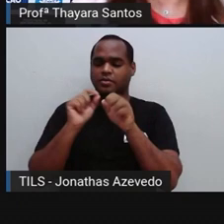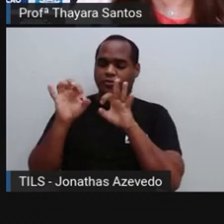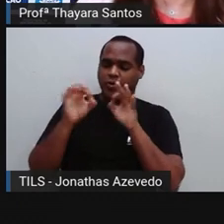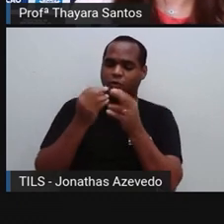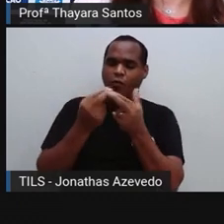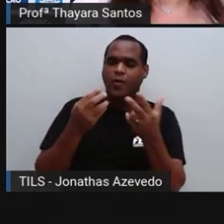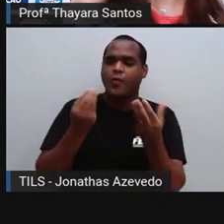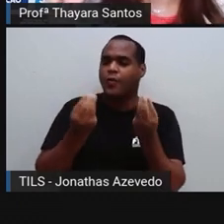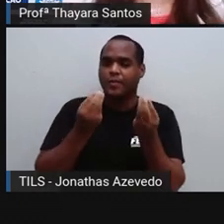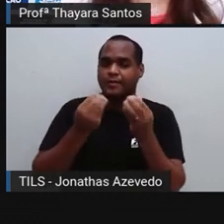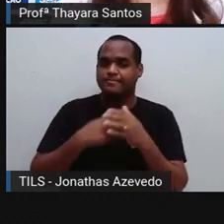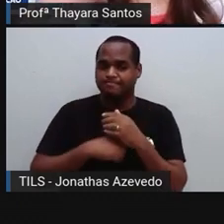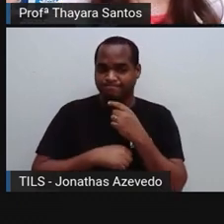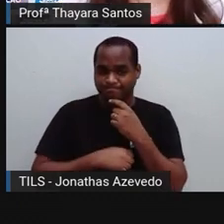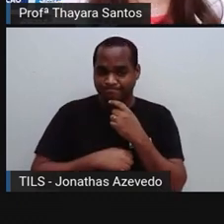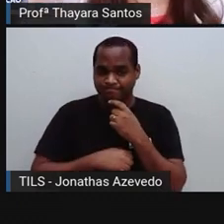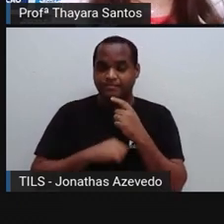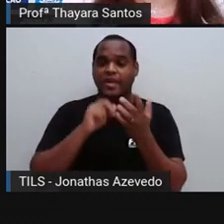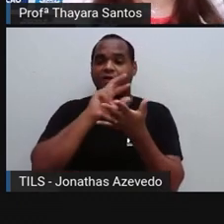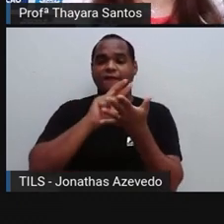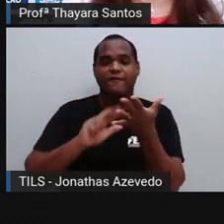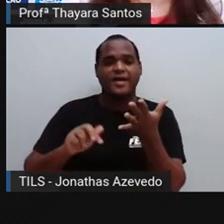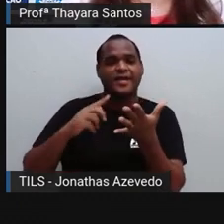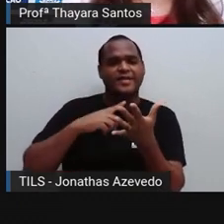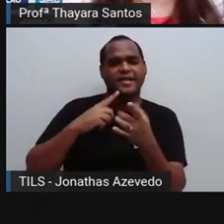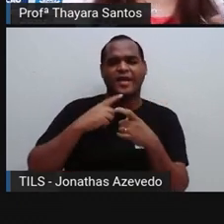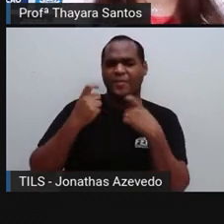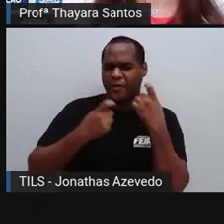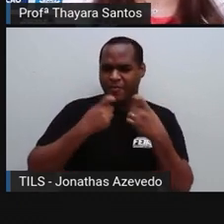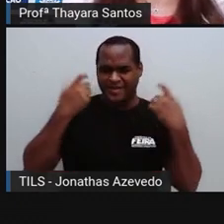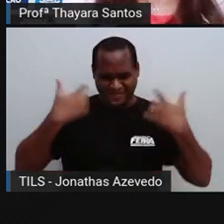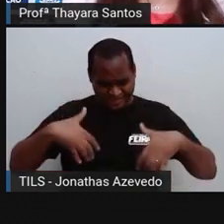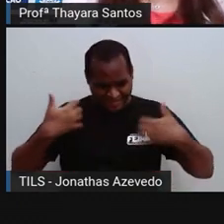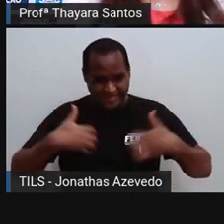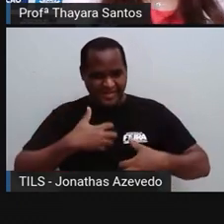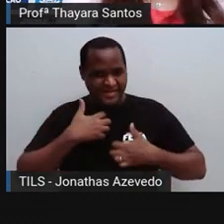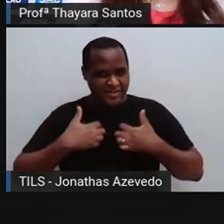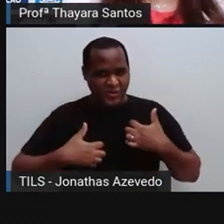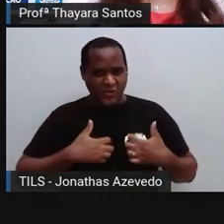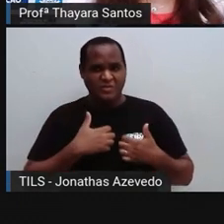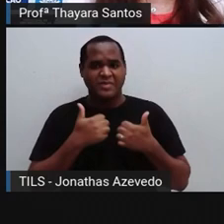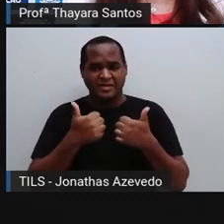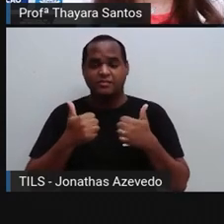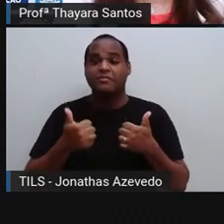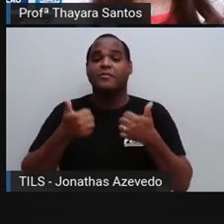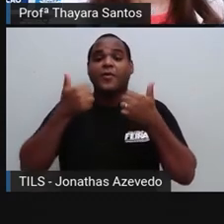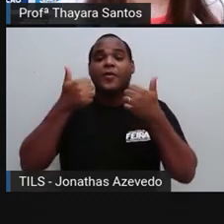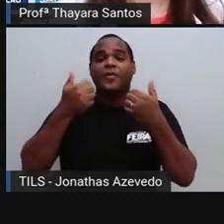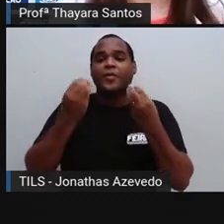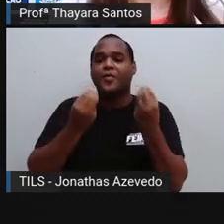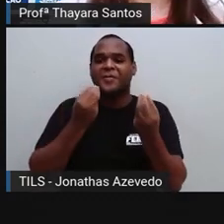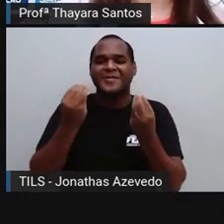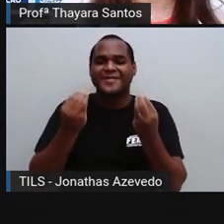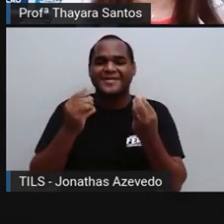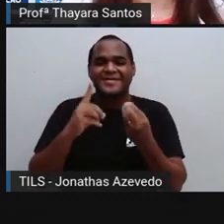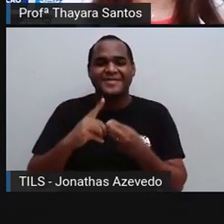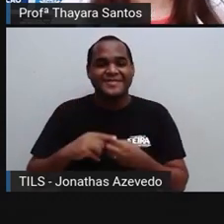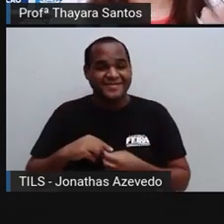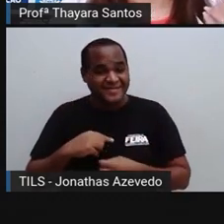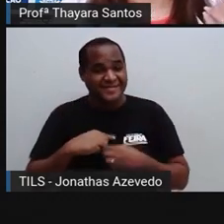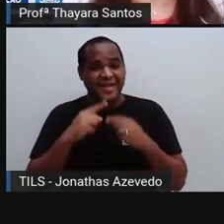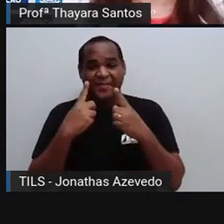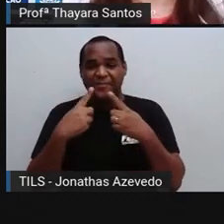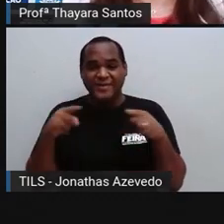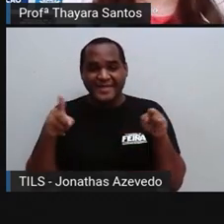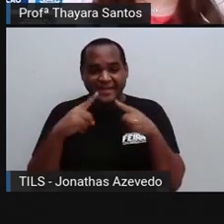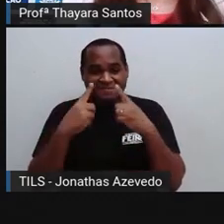não recorrer a isso? Quais são as outras coisas que a gente pode fazer para se sentir bem naquele momento? Tem várias coisas. Primeiro, se não está